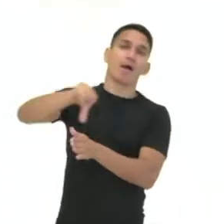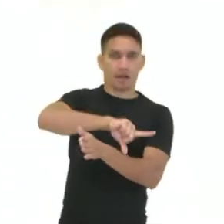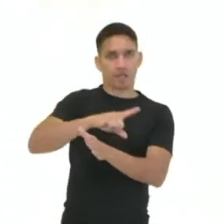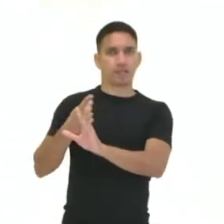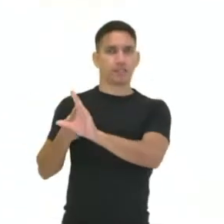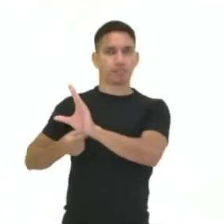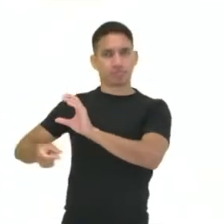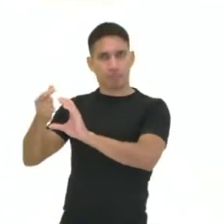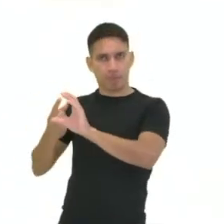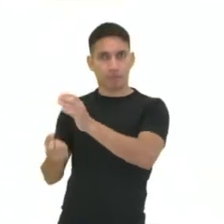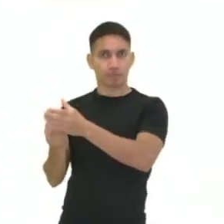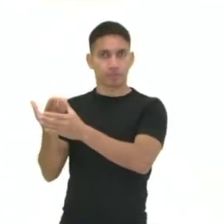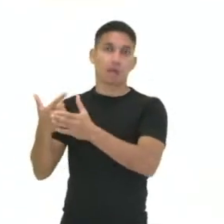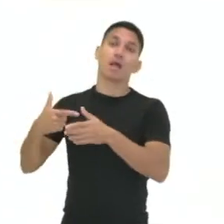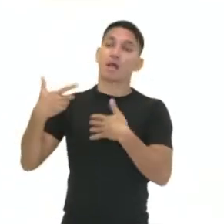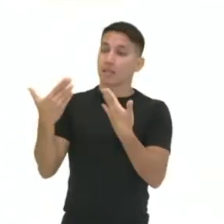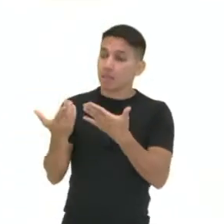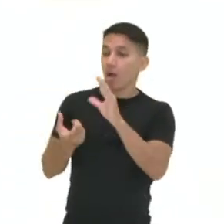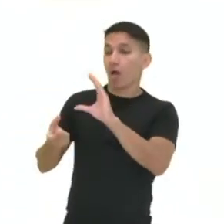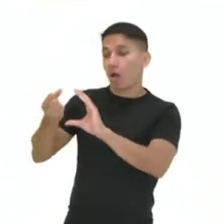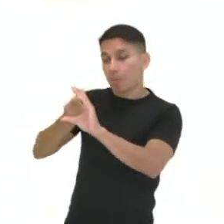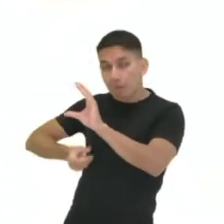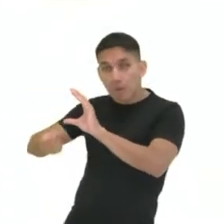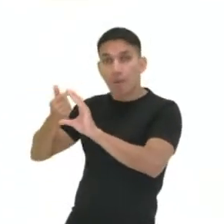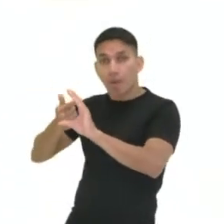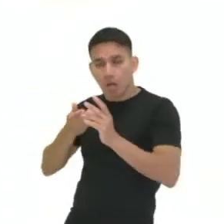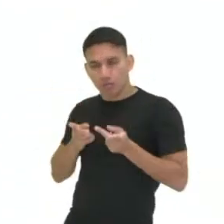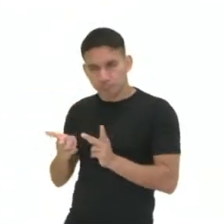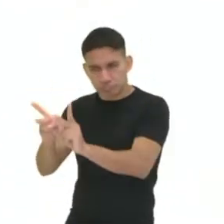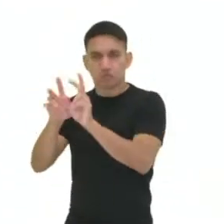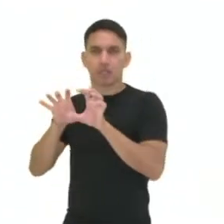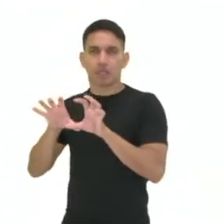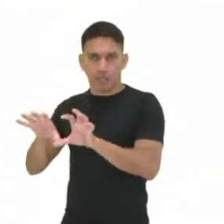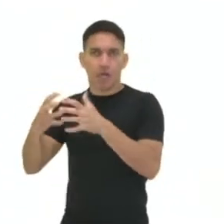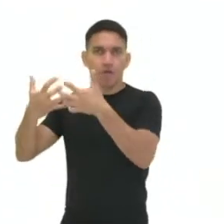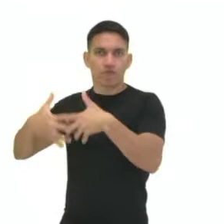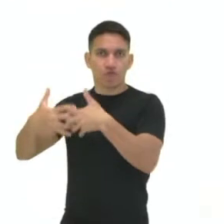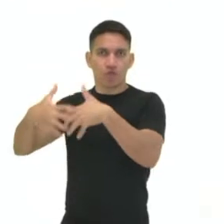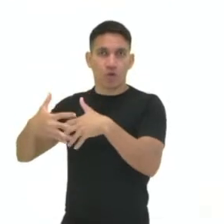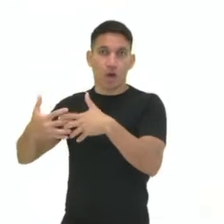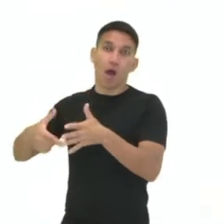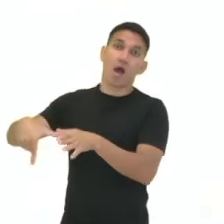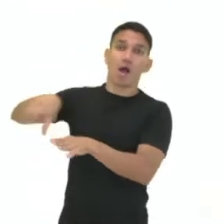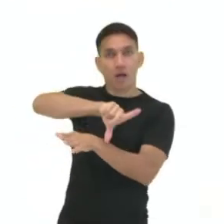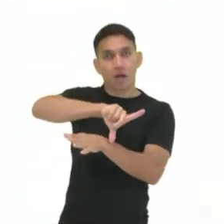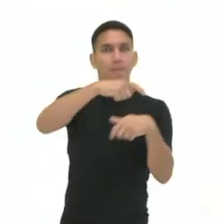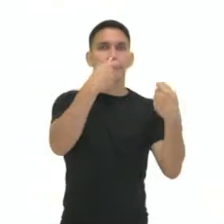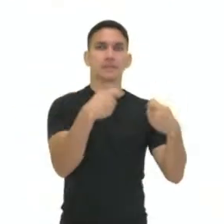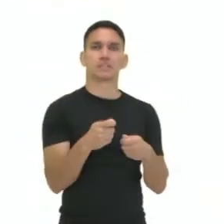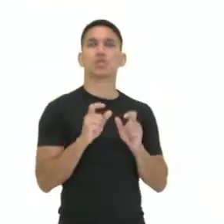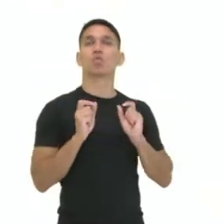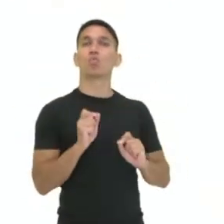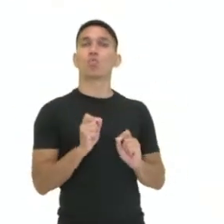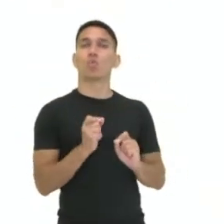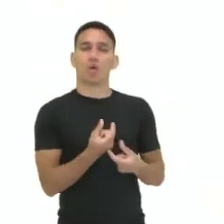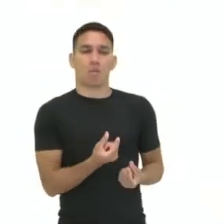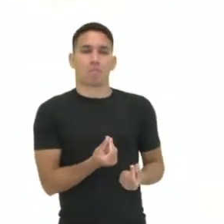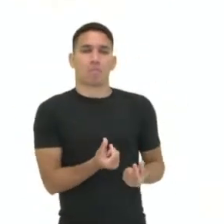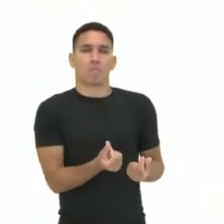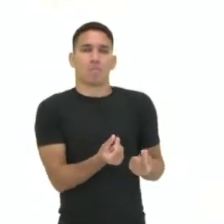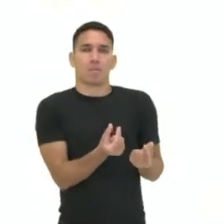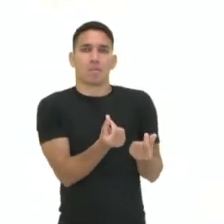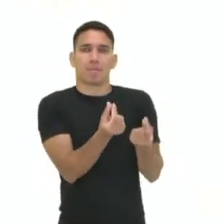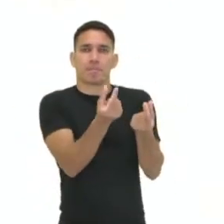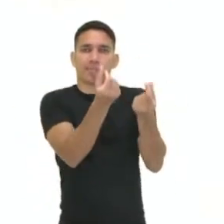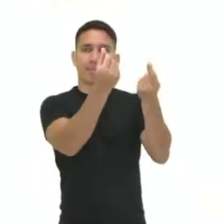Então, para o capitalismo vigorar como tal, fez-se necessária uma fase anterior de acumulação de capital, ou